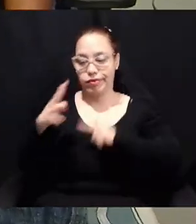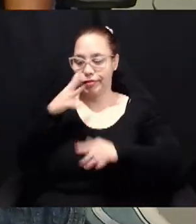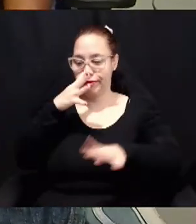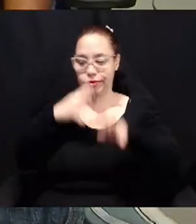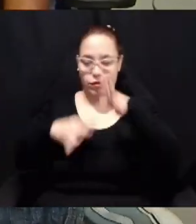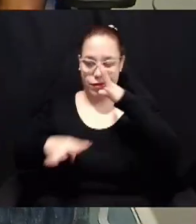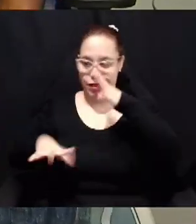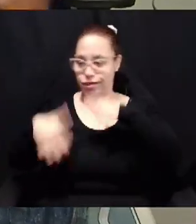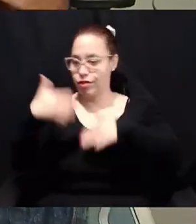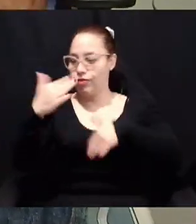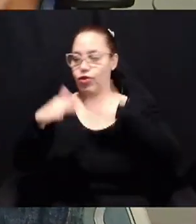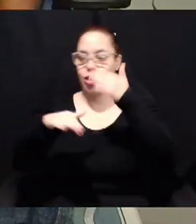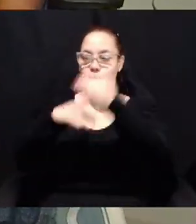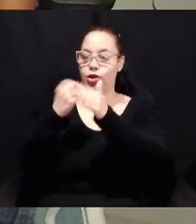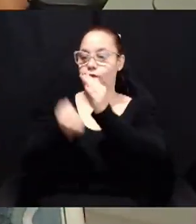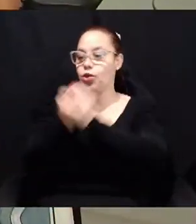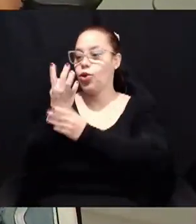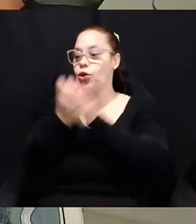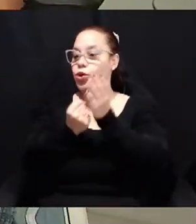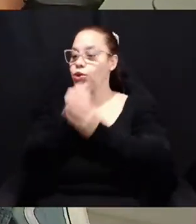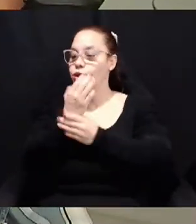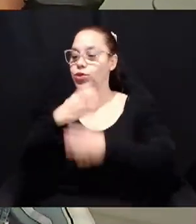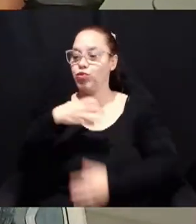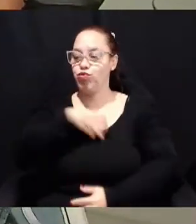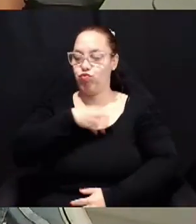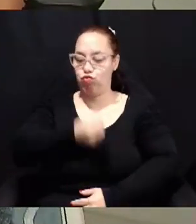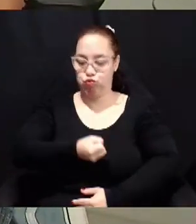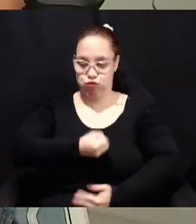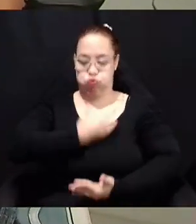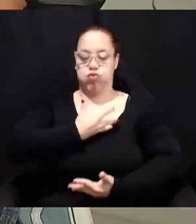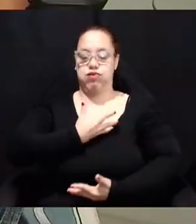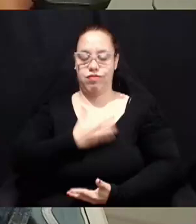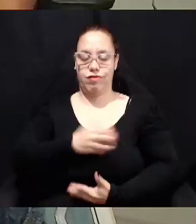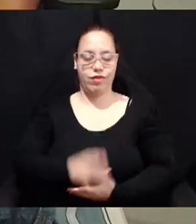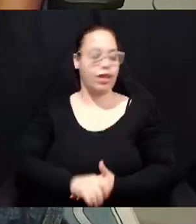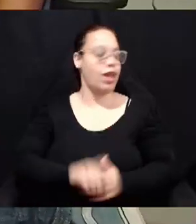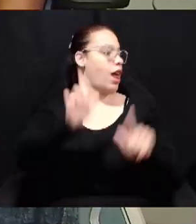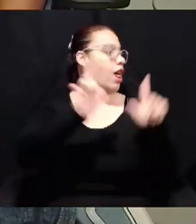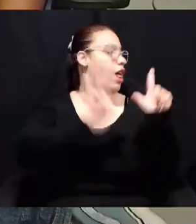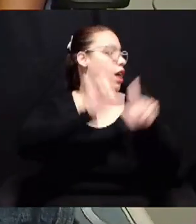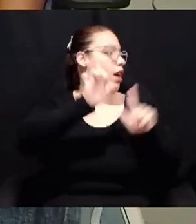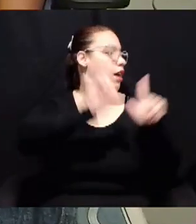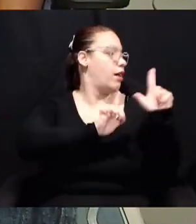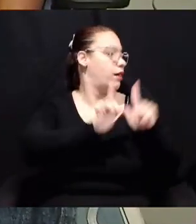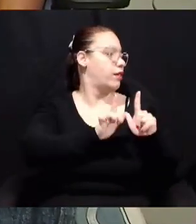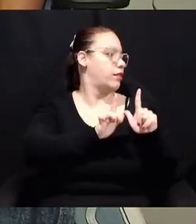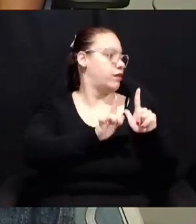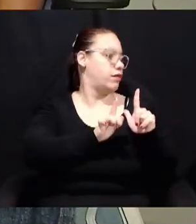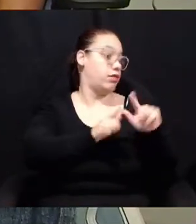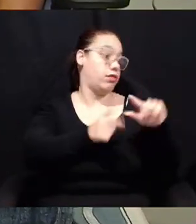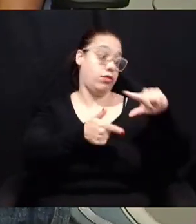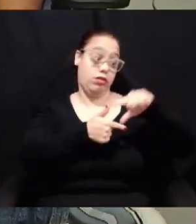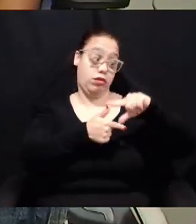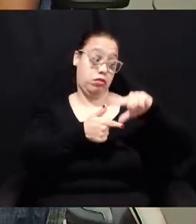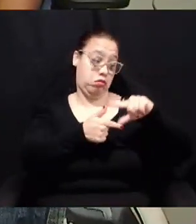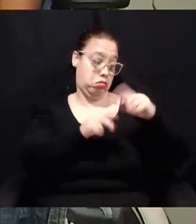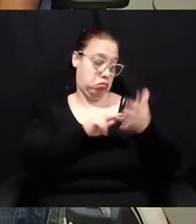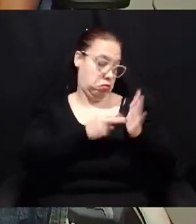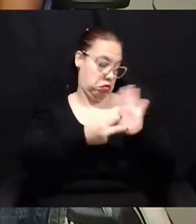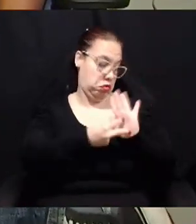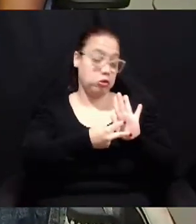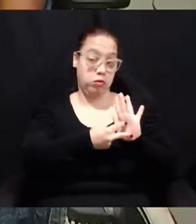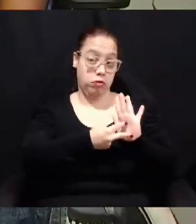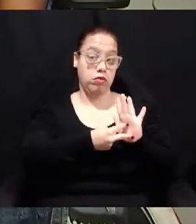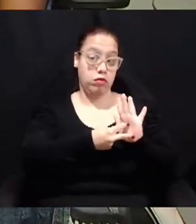foram crescendo dentro da gente, assim. E a TV, ela flerta muito com quadrinho, né, nesse sentido. Muita coisa vira